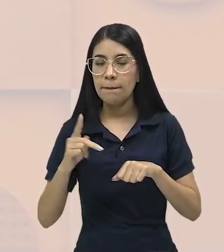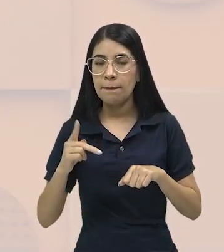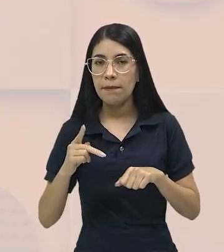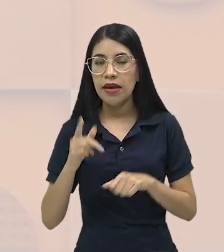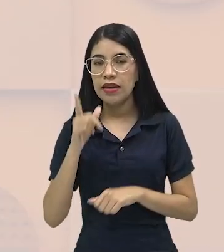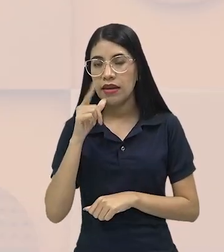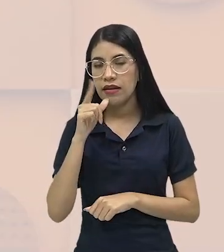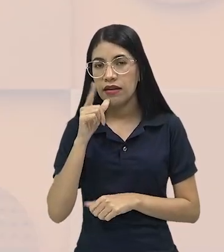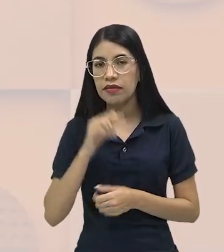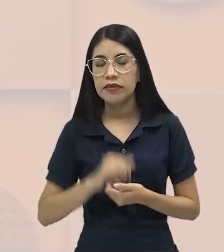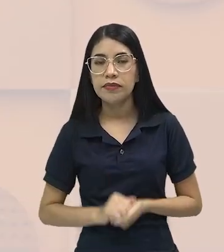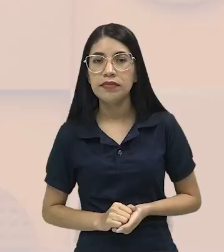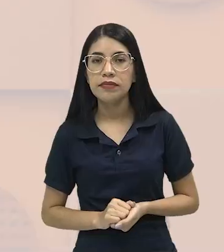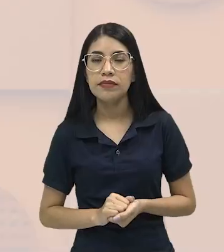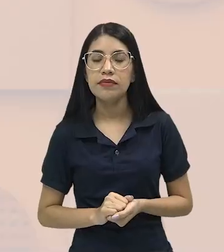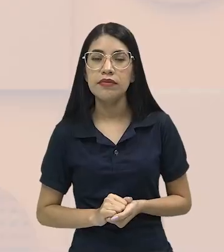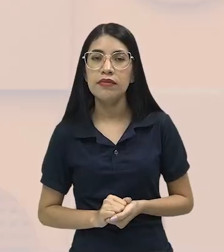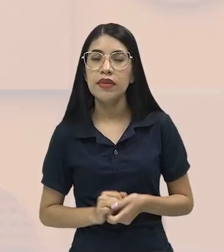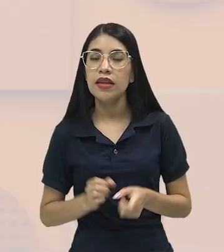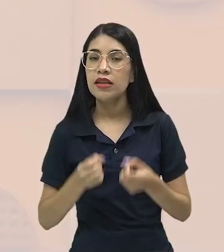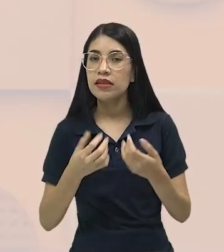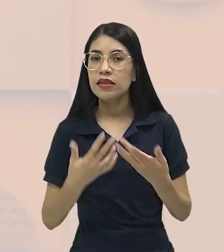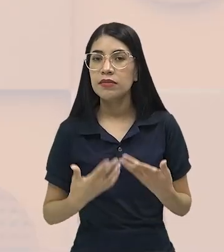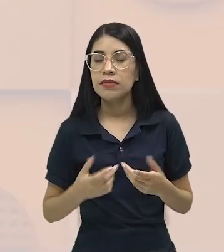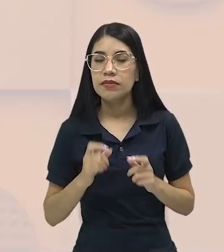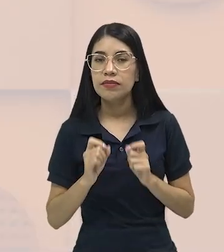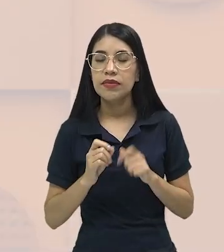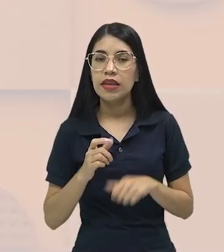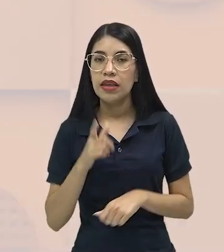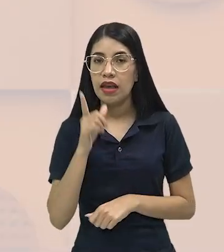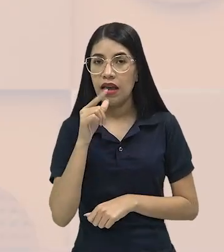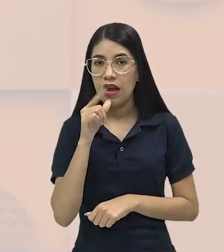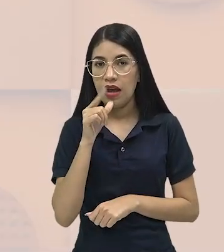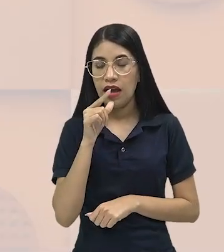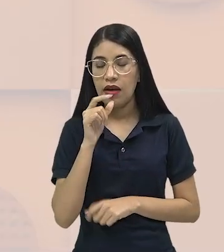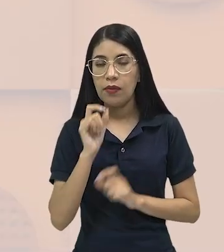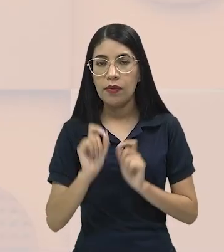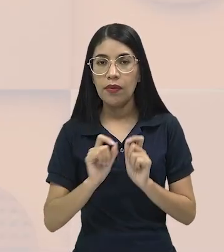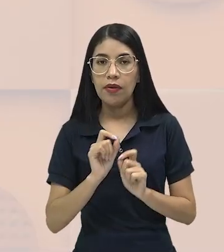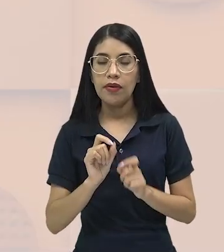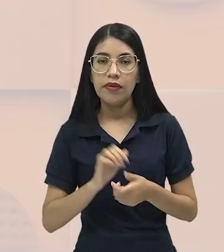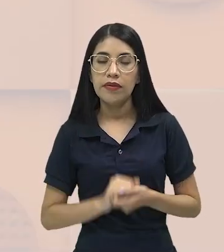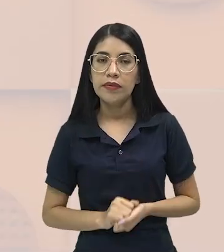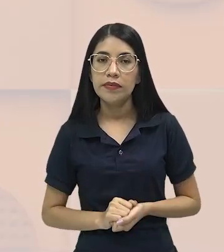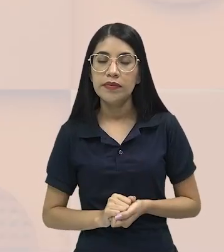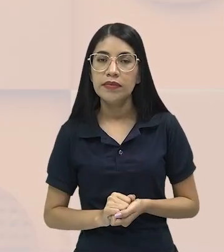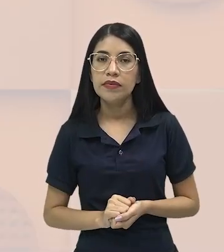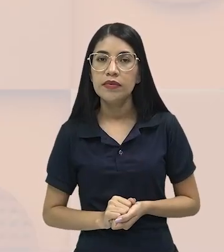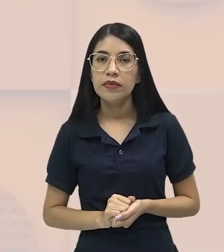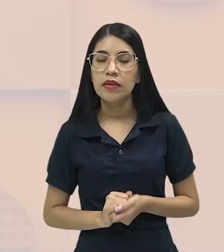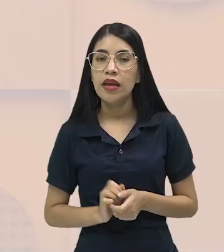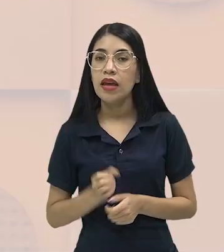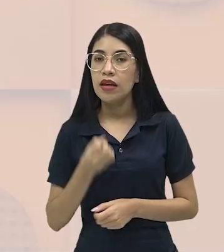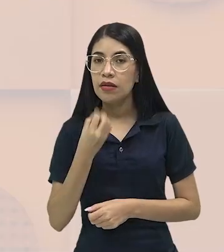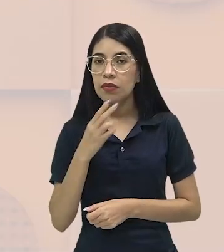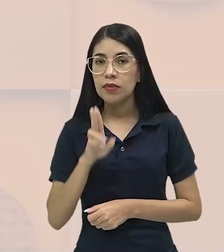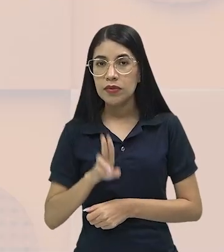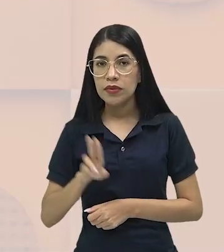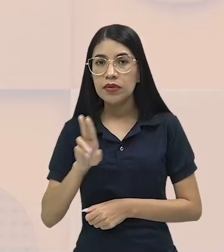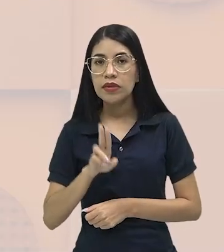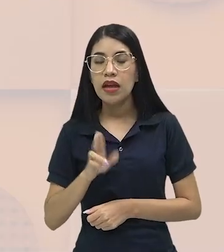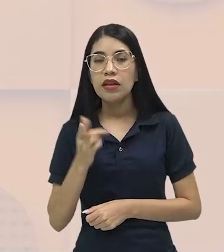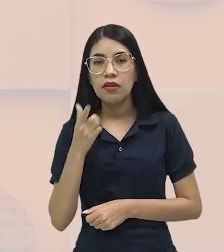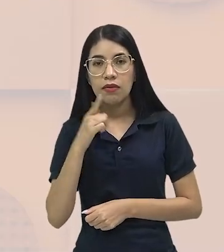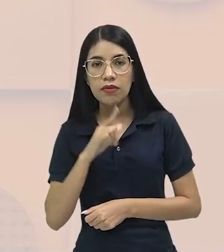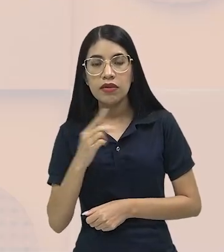só que interessante essa história. Ele vai dizer que a água, ela é de bom uso, né? Você consegue,